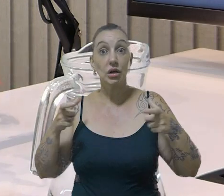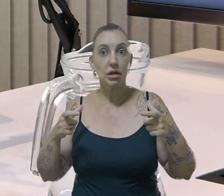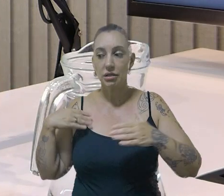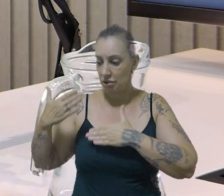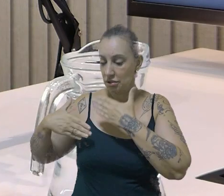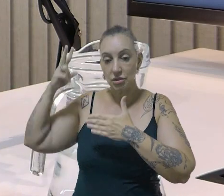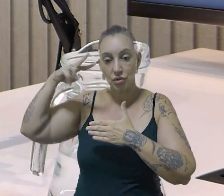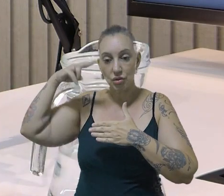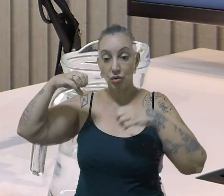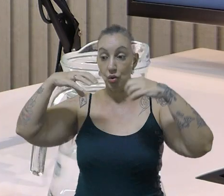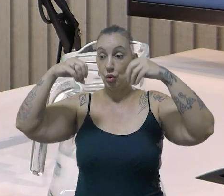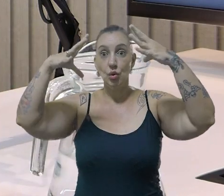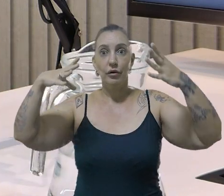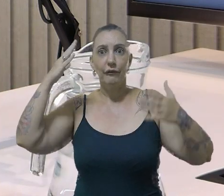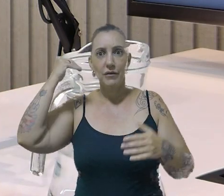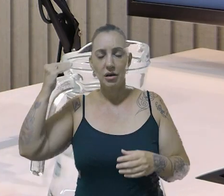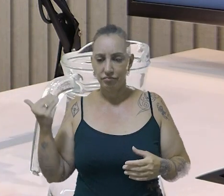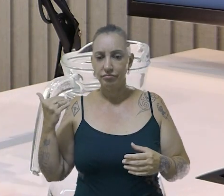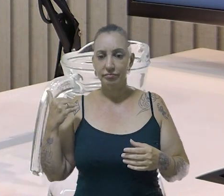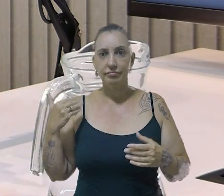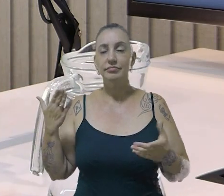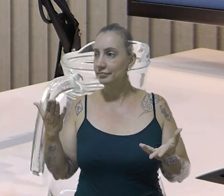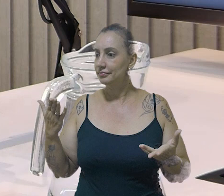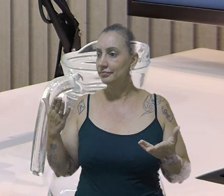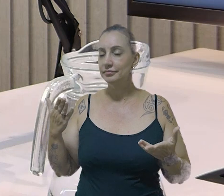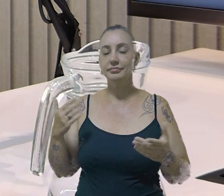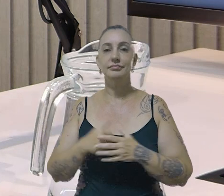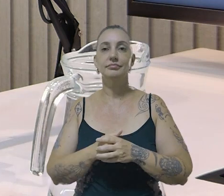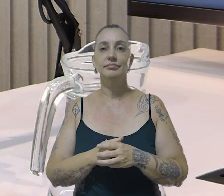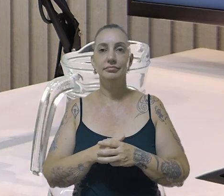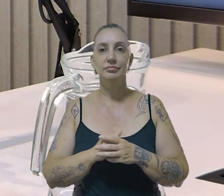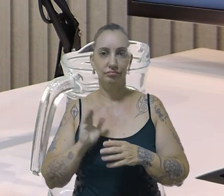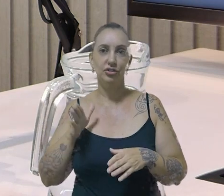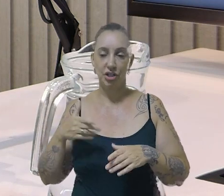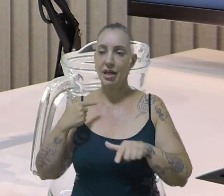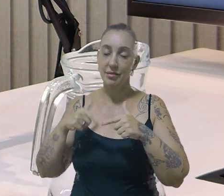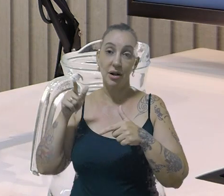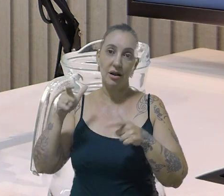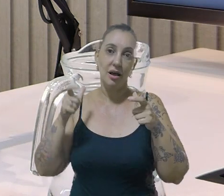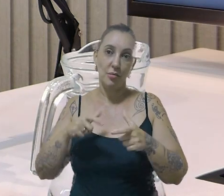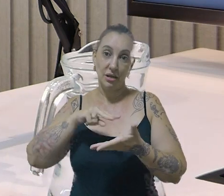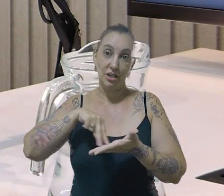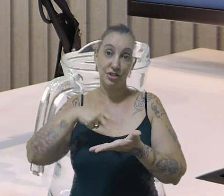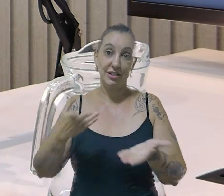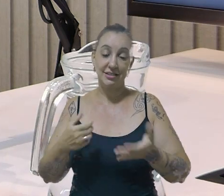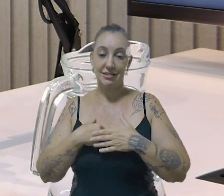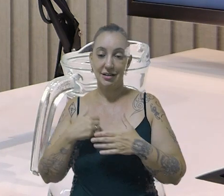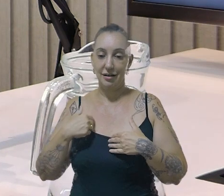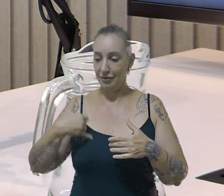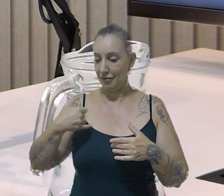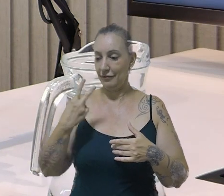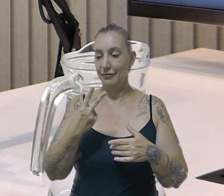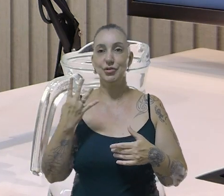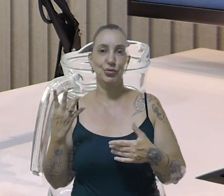muitos iluminadores assim que que tão e na estrada há muito tempo passaram por lá assim e aí eu com 24 anos na